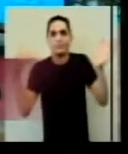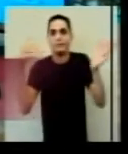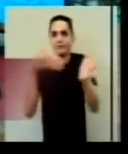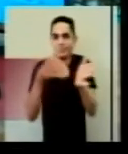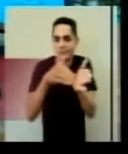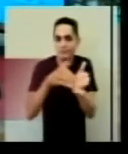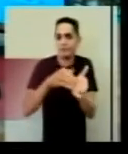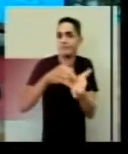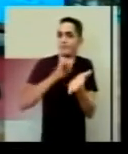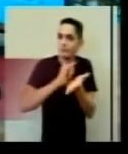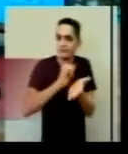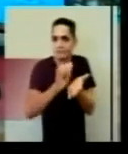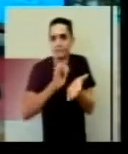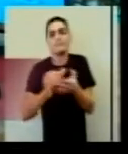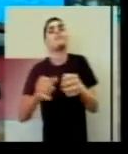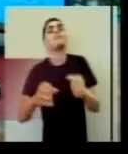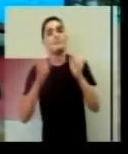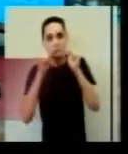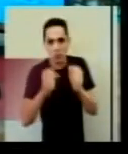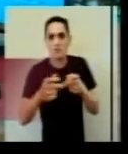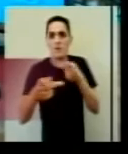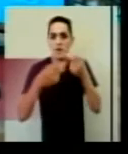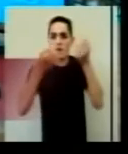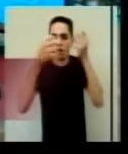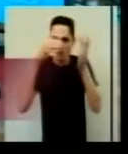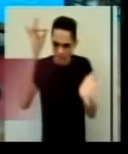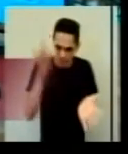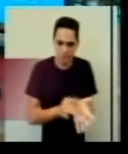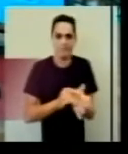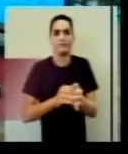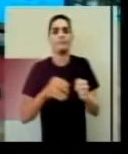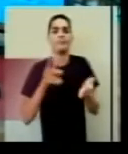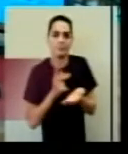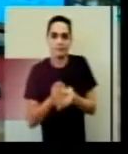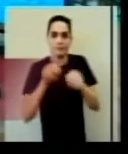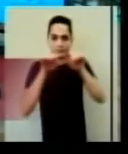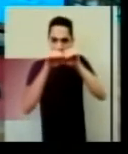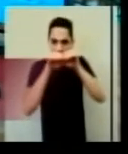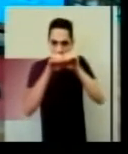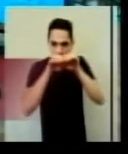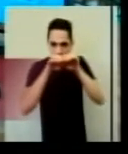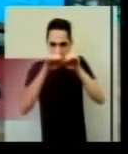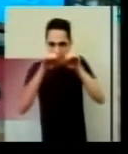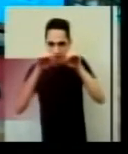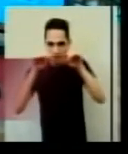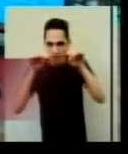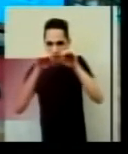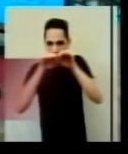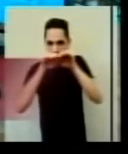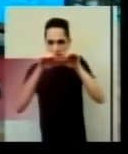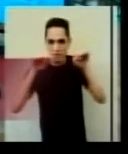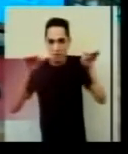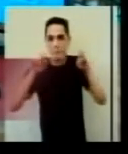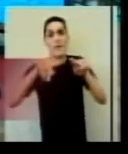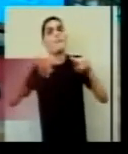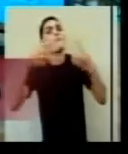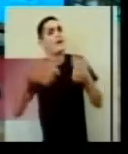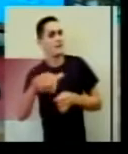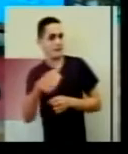últimos exames, também atingirmos um número assustador ali grande, poderemos dizer que ainda continuamos no